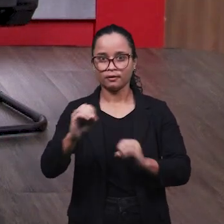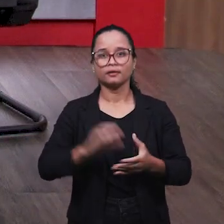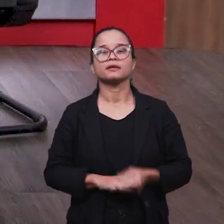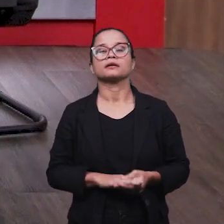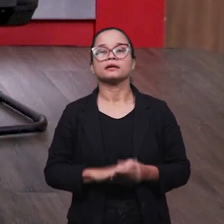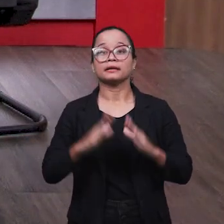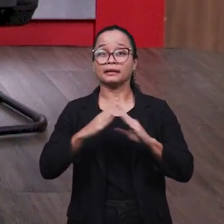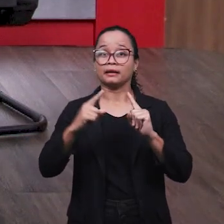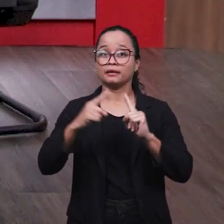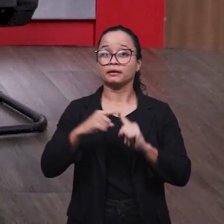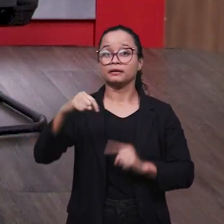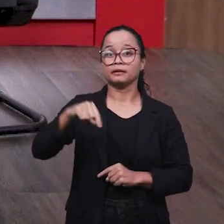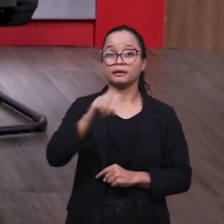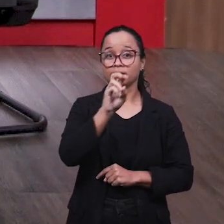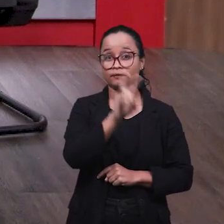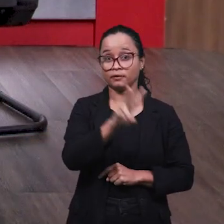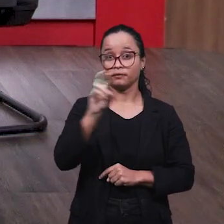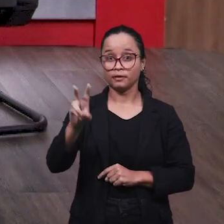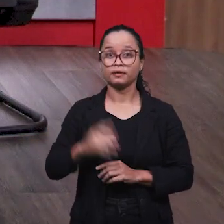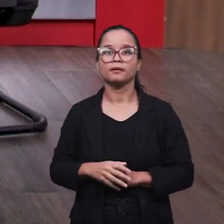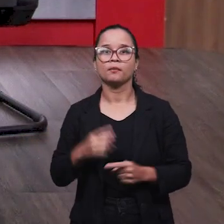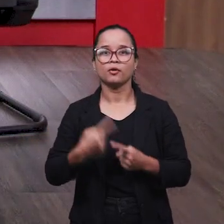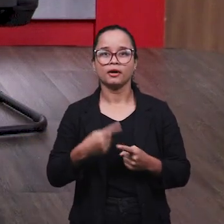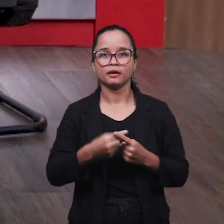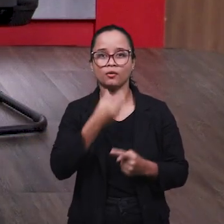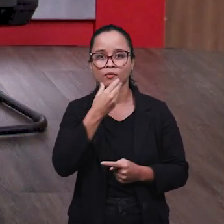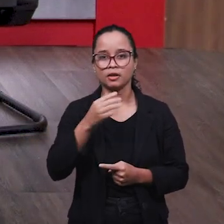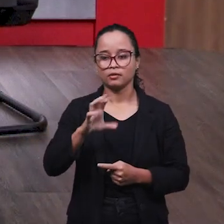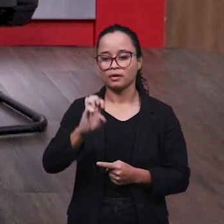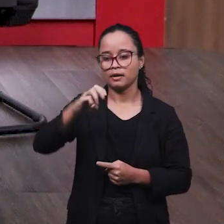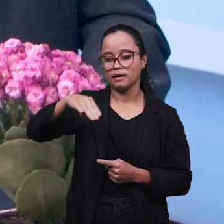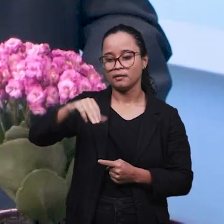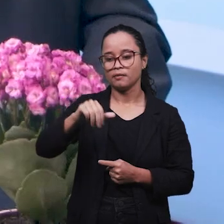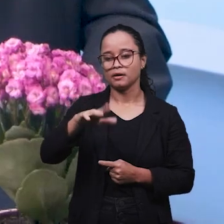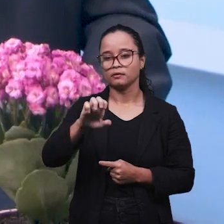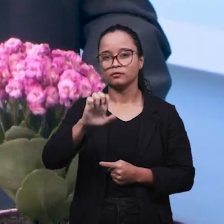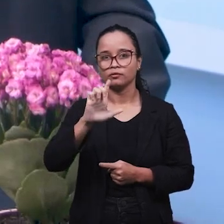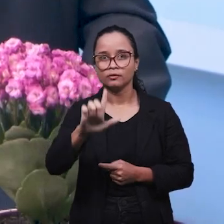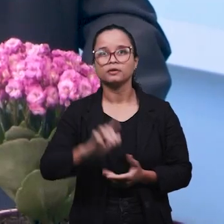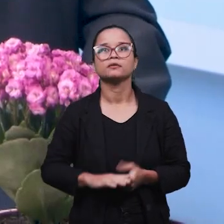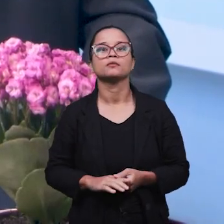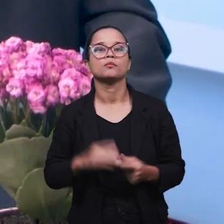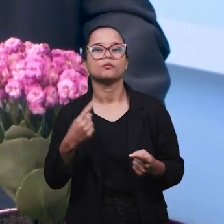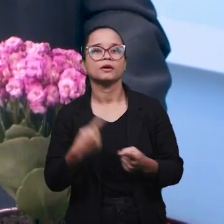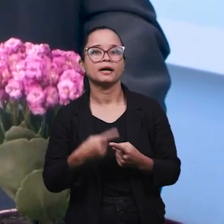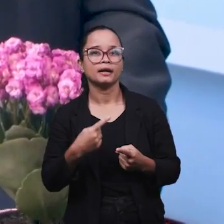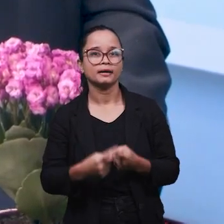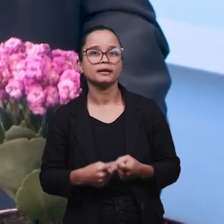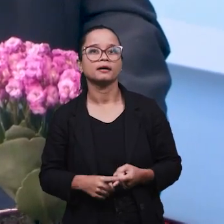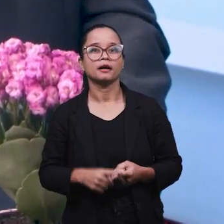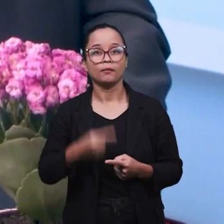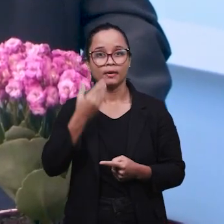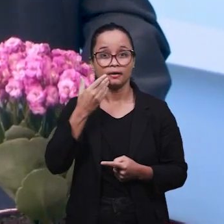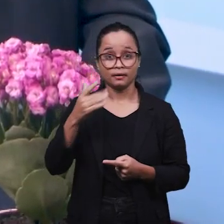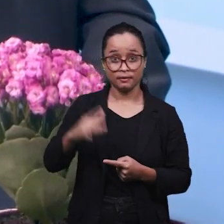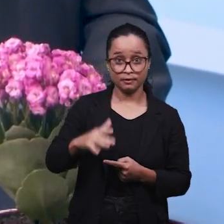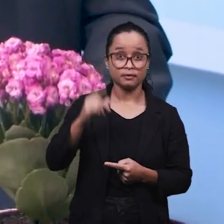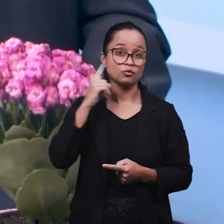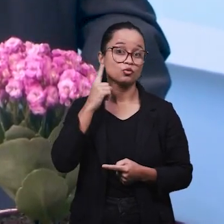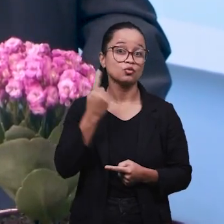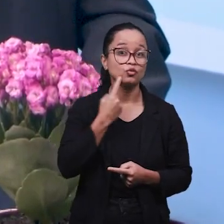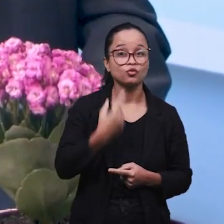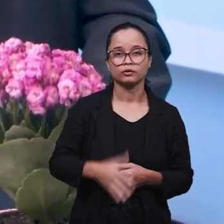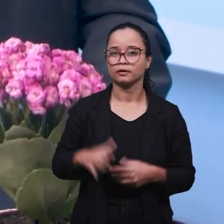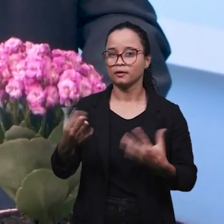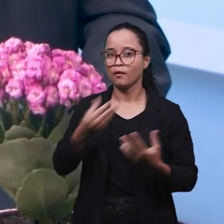por causa do Emanuel. O Emanuel era um menino se eu não me engano, de 8 anos, 9 anos, surdo. E, inclusive, os pais dele